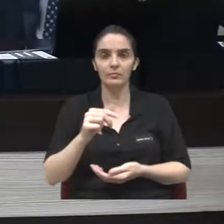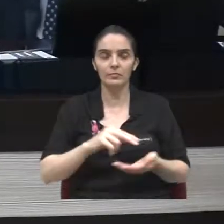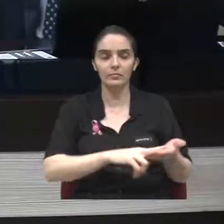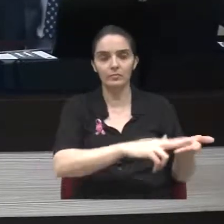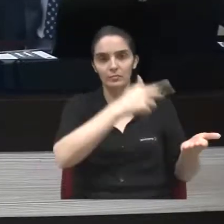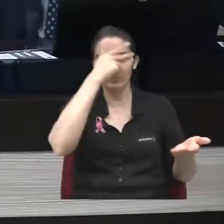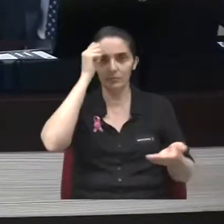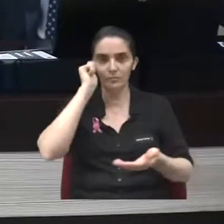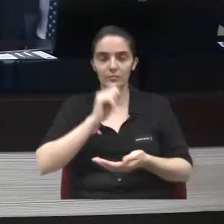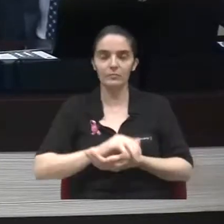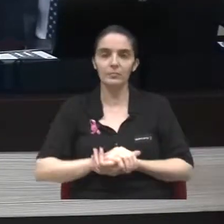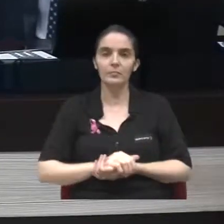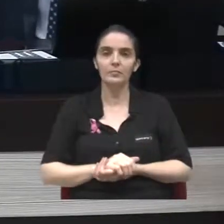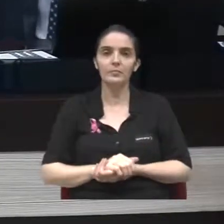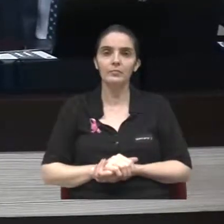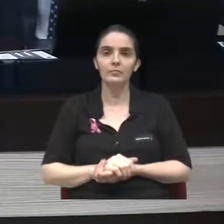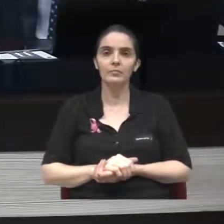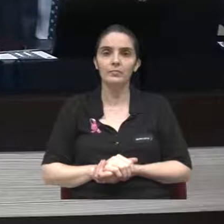ao Executivo. Requerimento